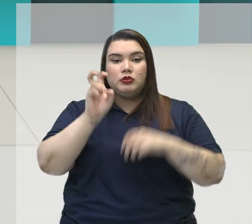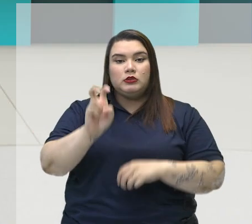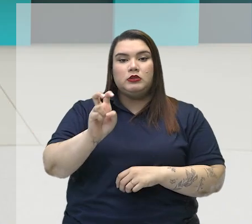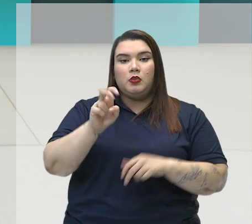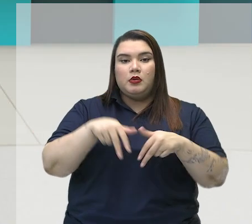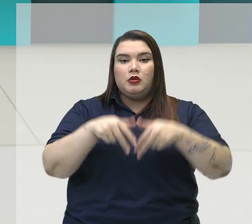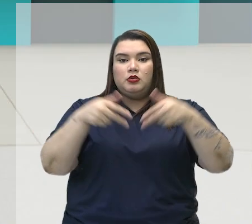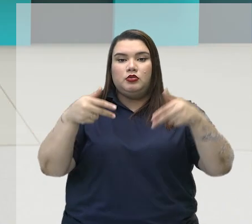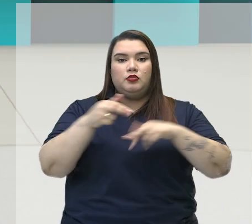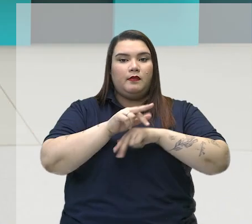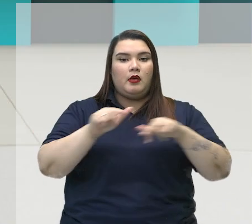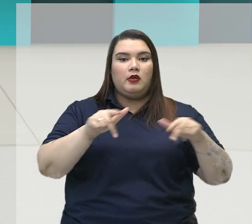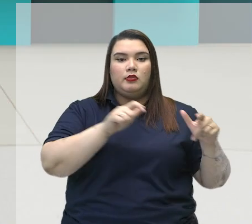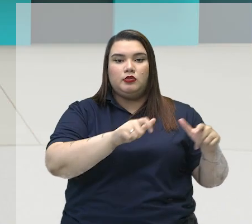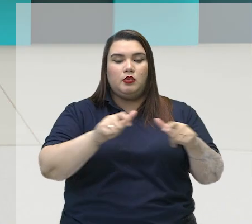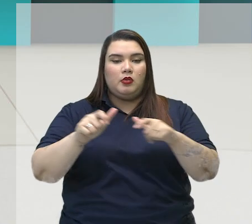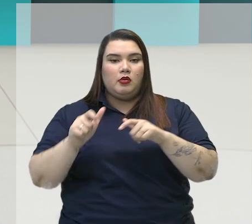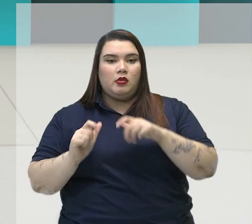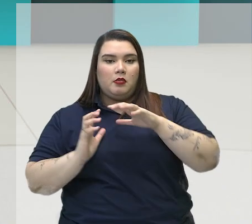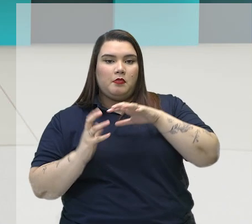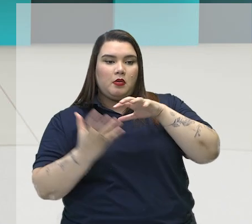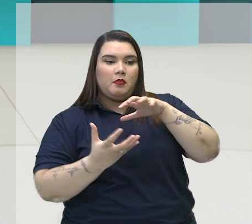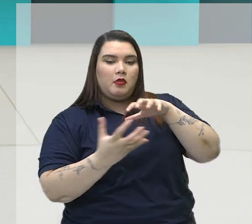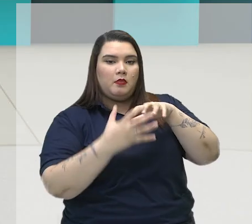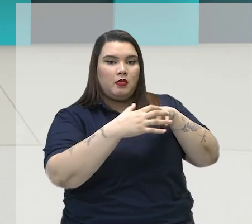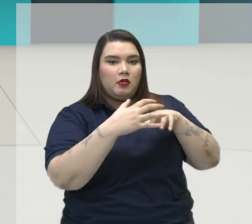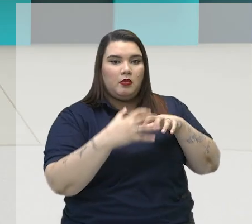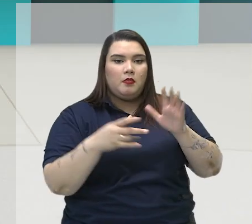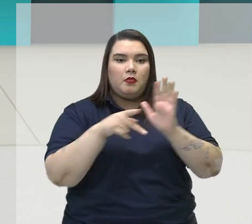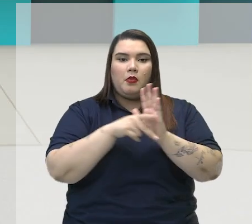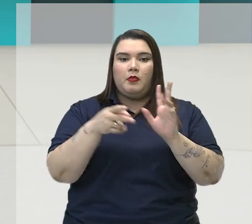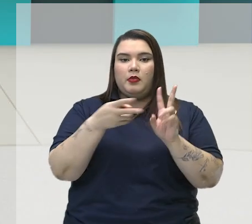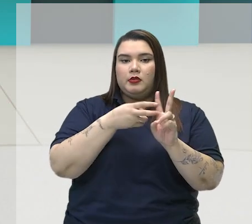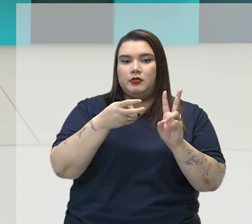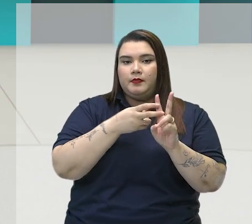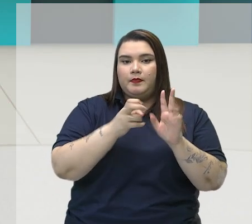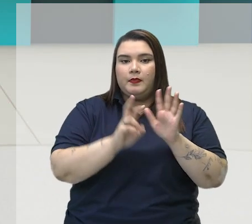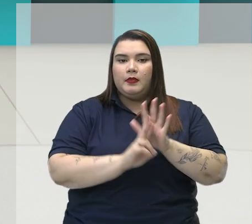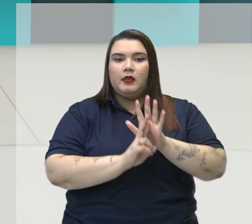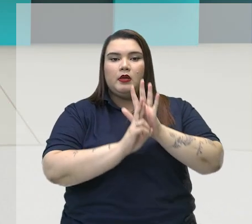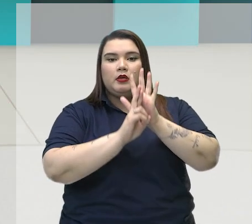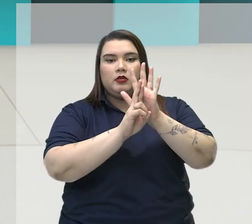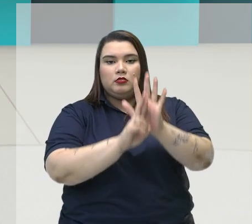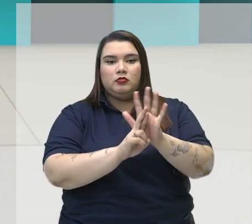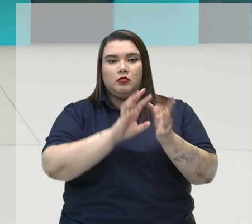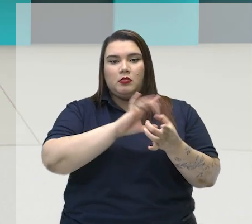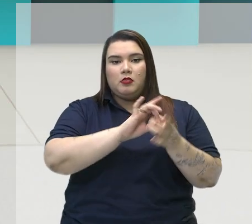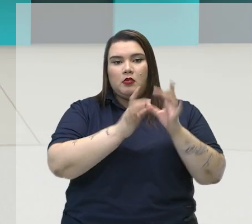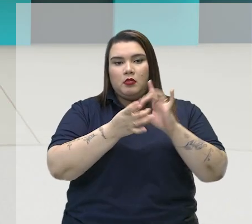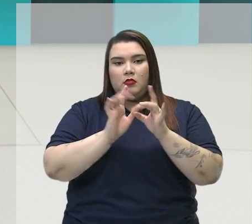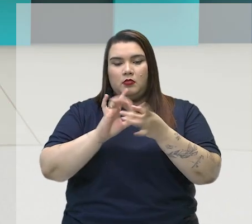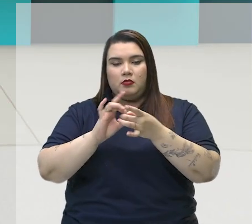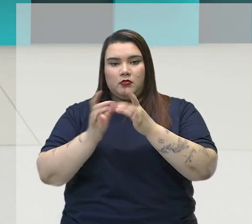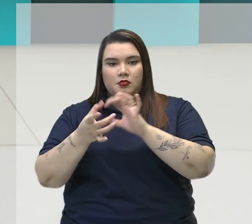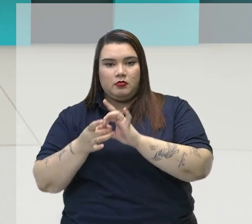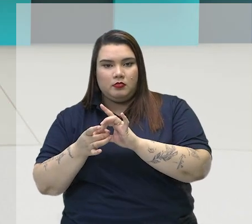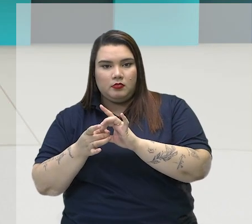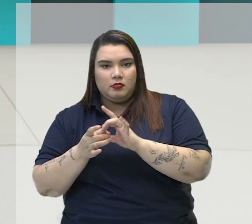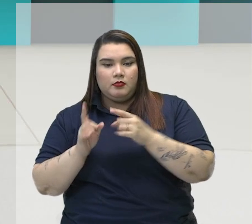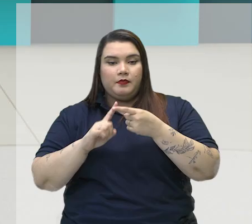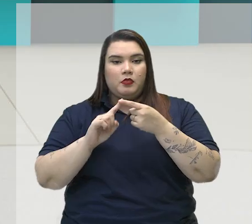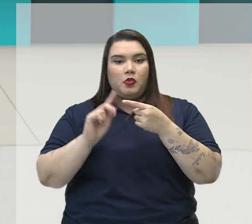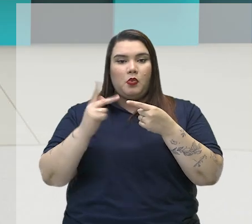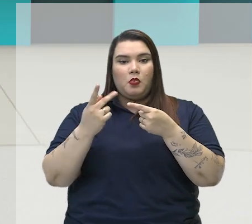etnias de diferentes continentes, representando os anéis olímpicos. Ou seja,